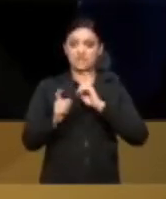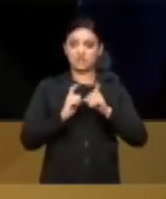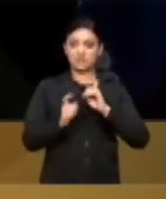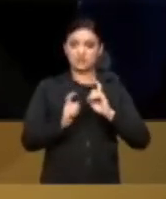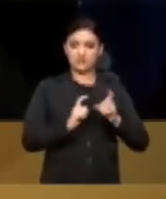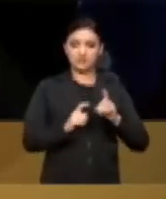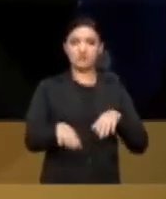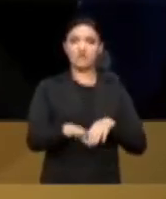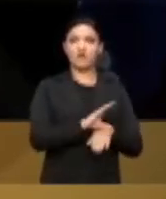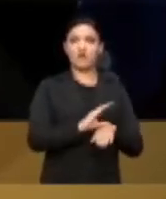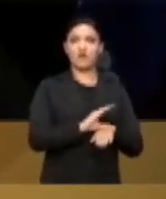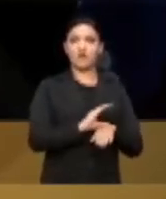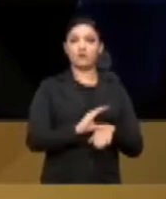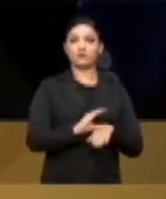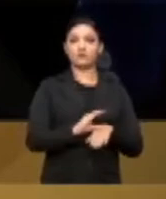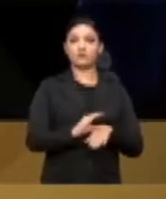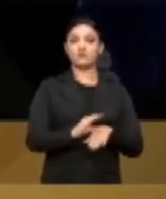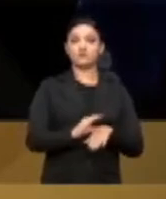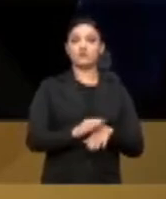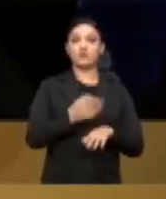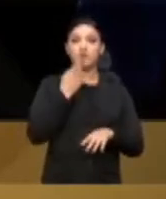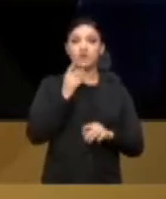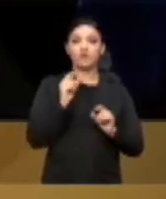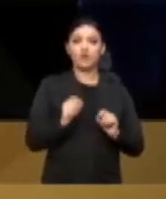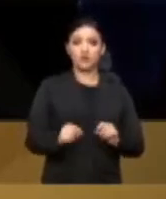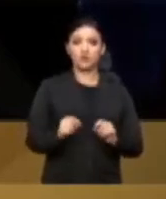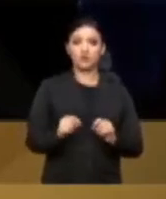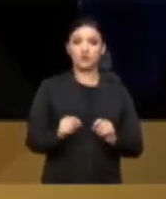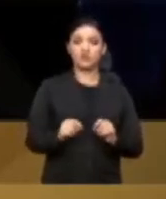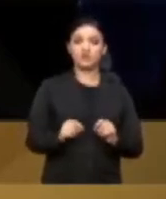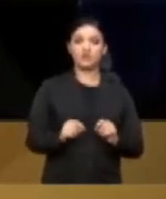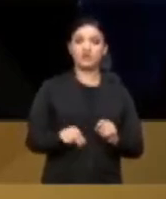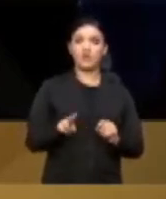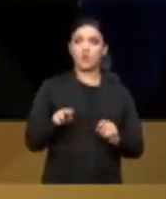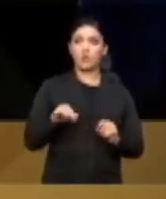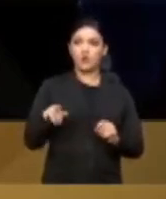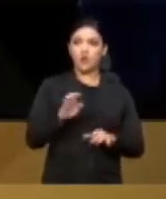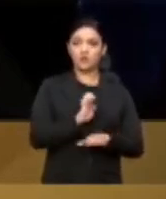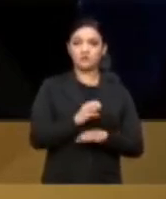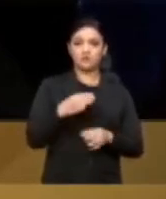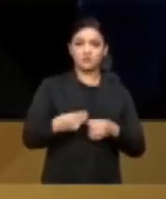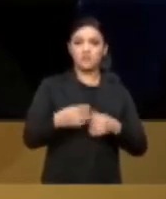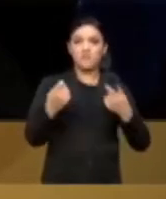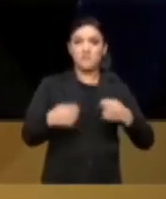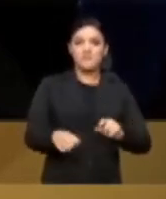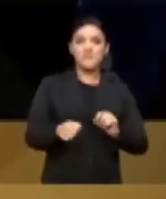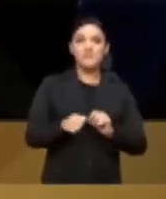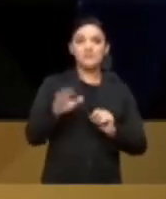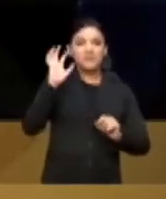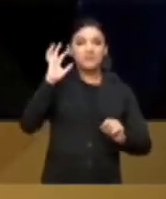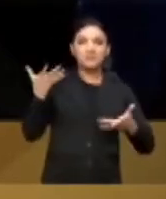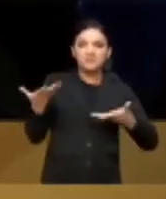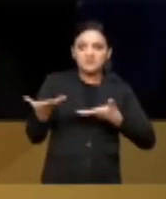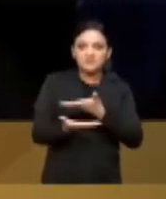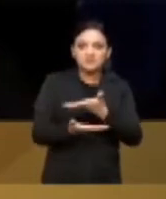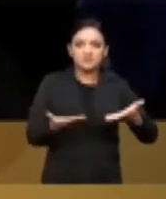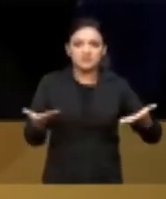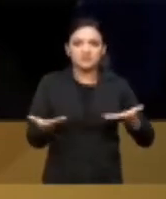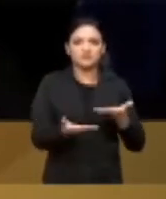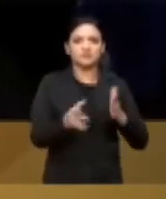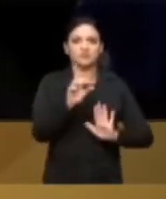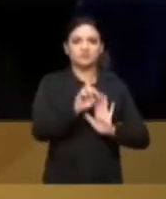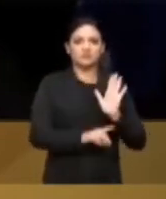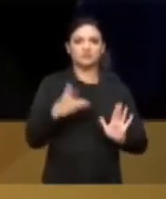a Carta da República estabelece que os entes federados devem atuar em regime de cooperação, denotando que, na efetivação do direito à